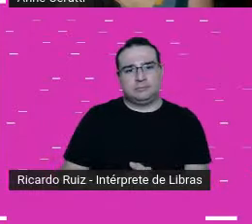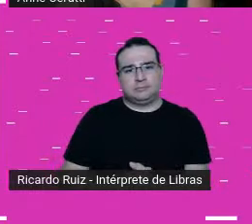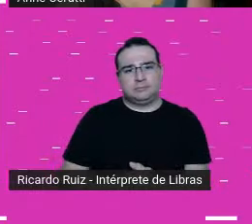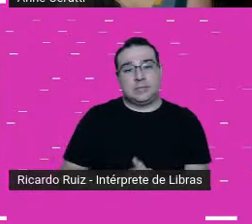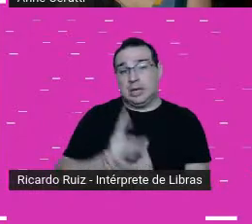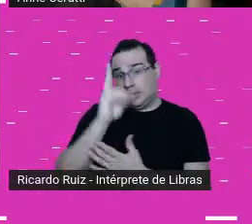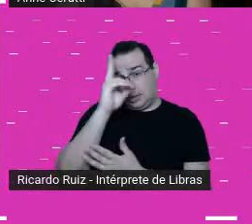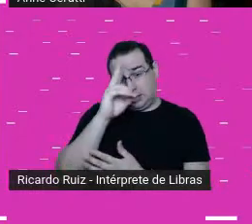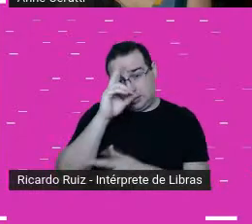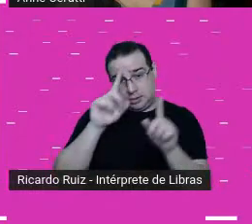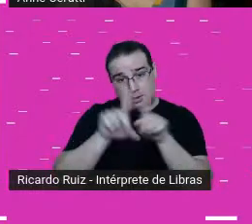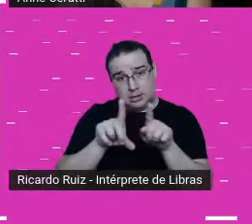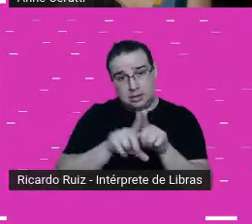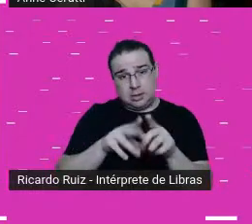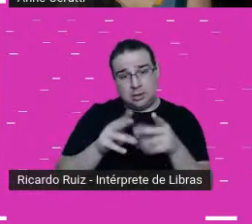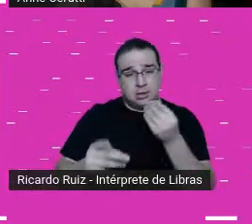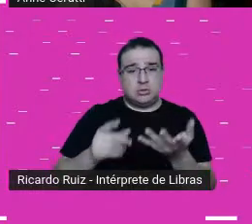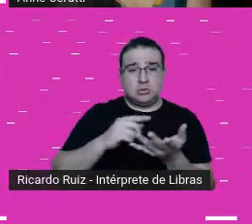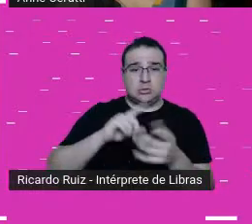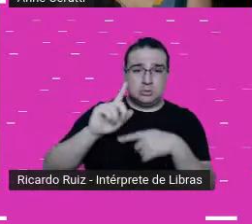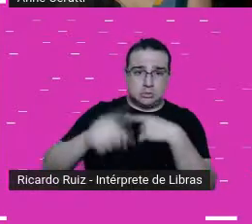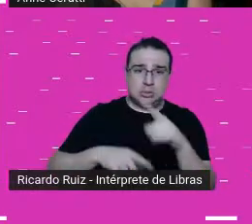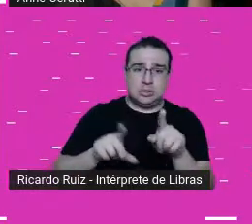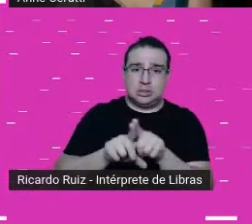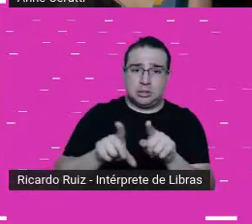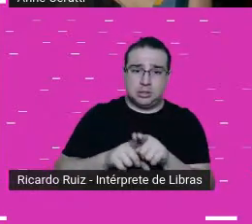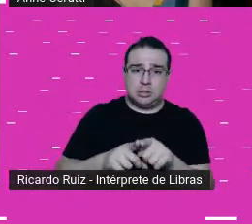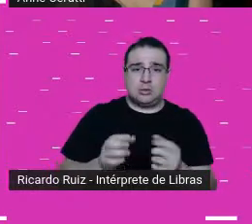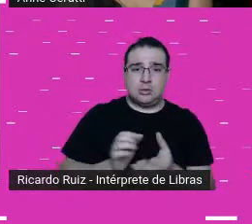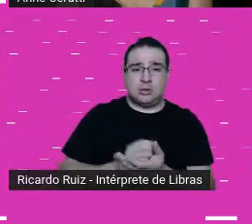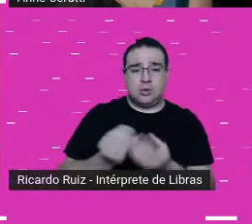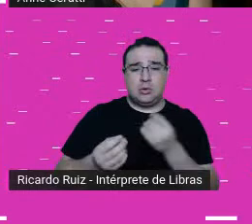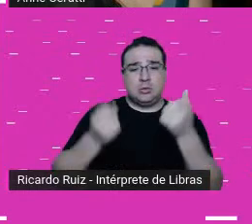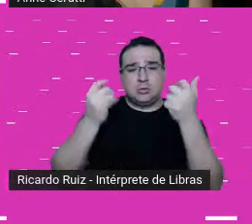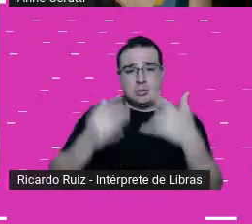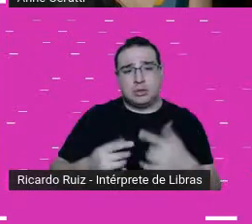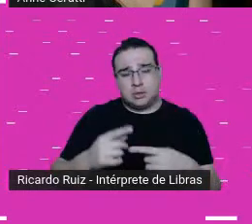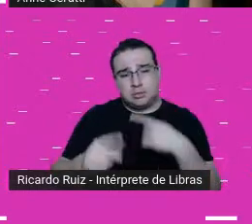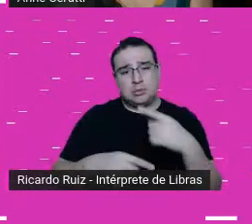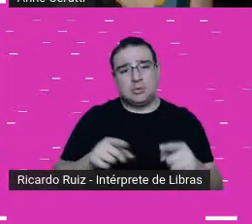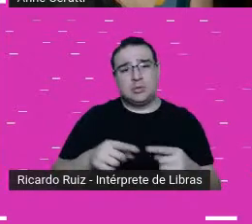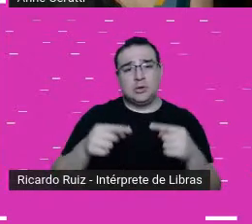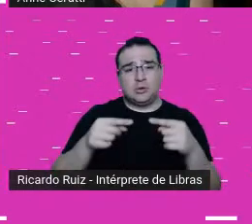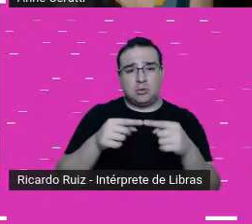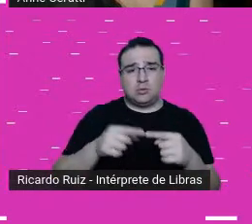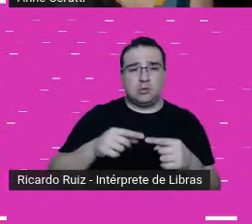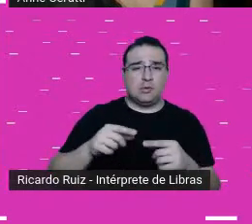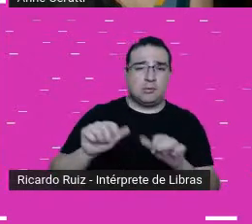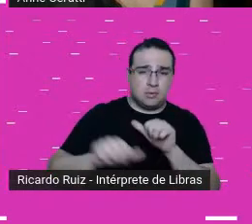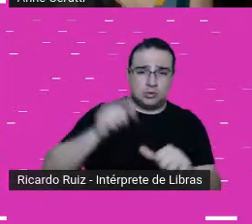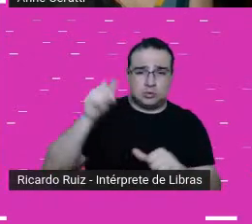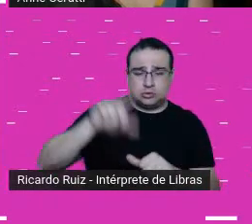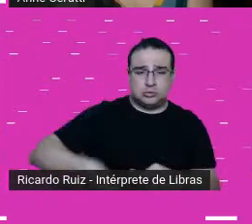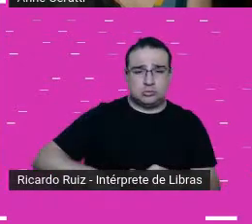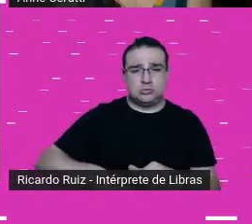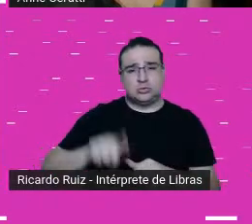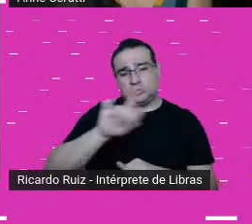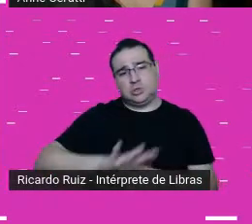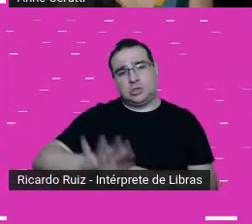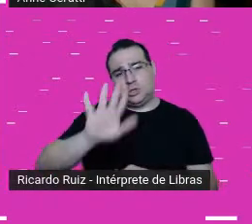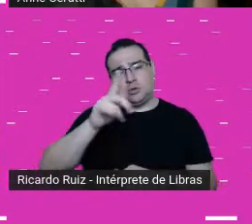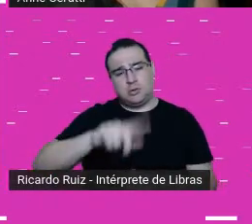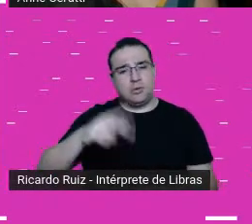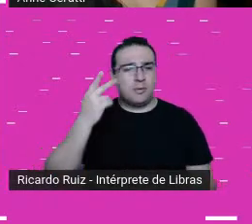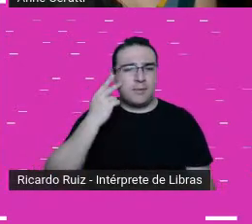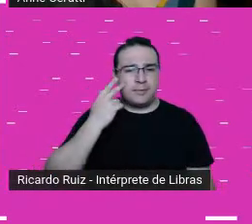mas eu lembro isso de ter que ligar também depois e explicar como foi, como não foi, o que a gente tem que fazer, e faz mais um geral, enfim, era